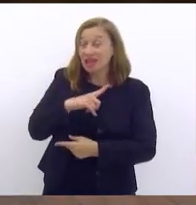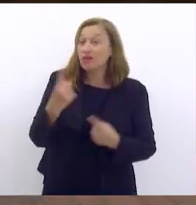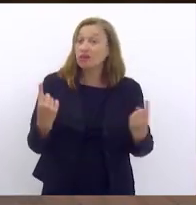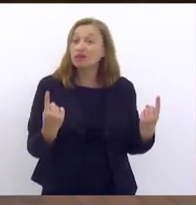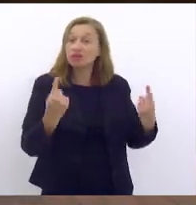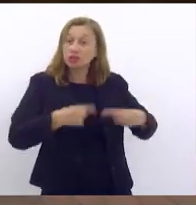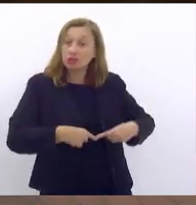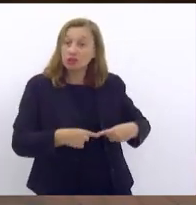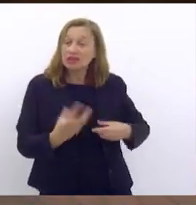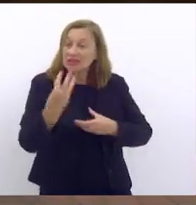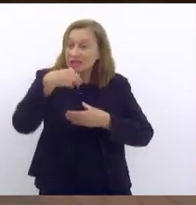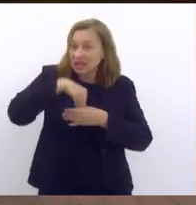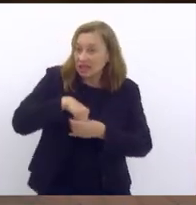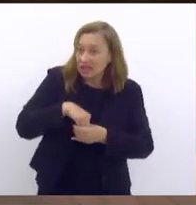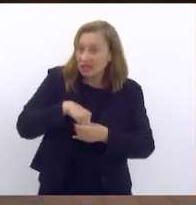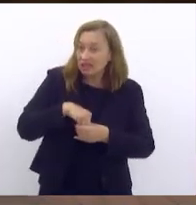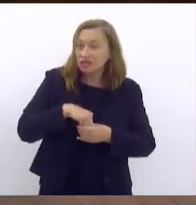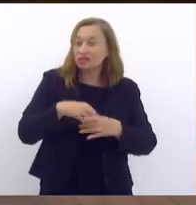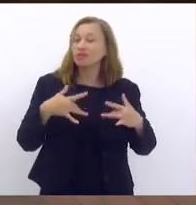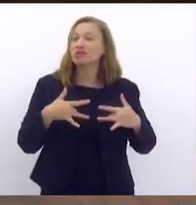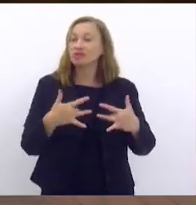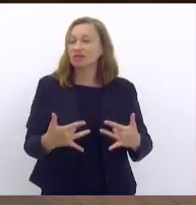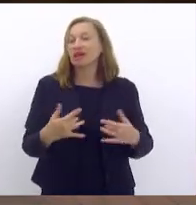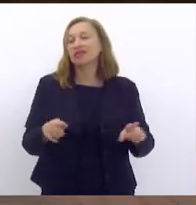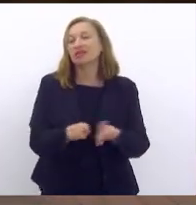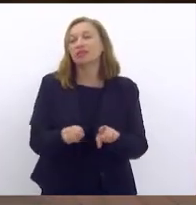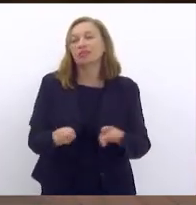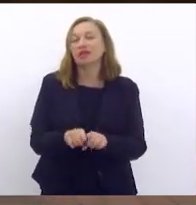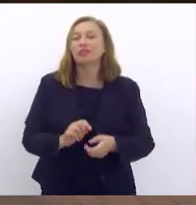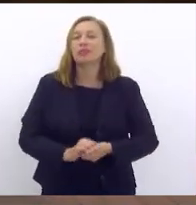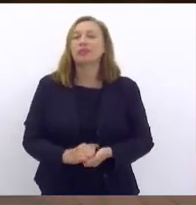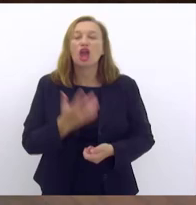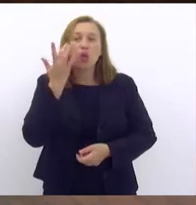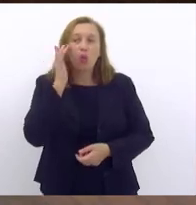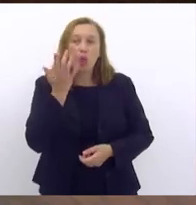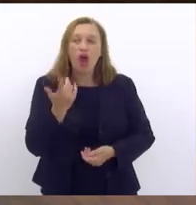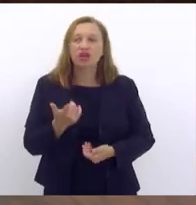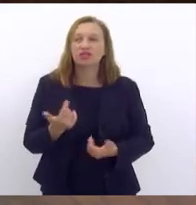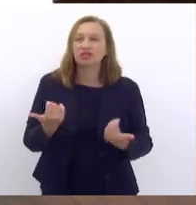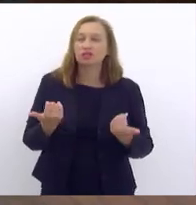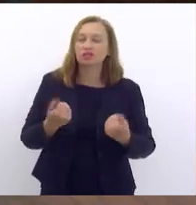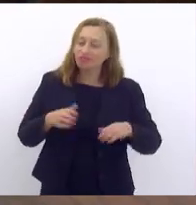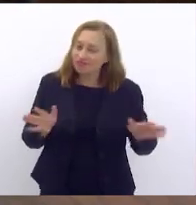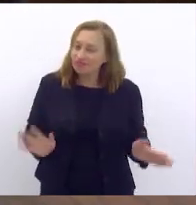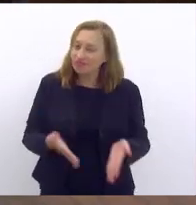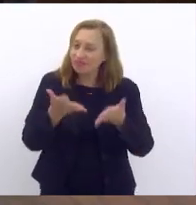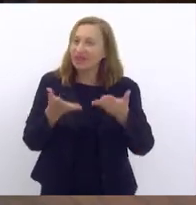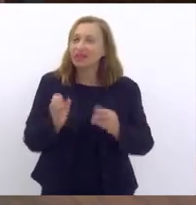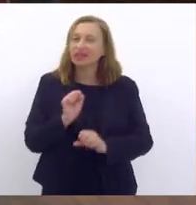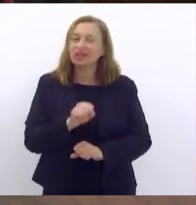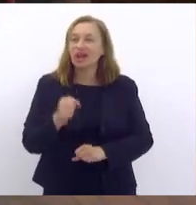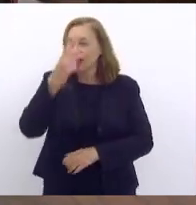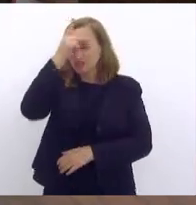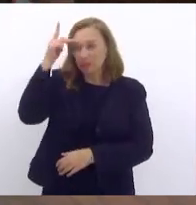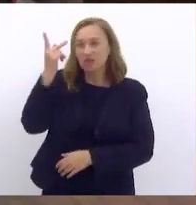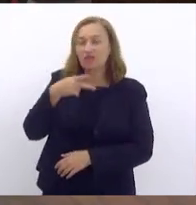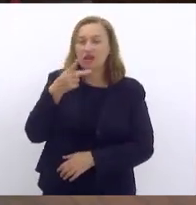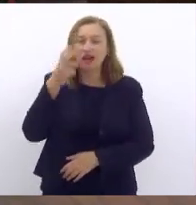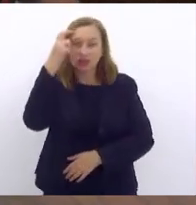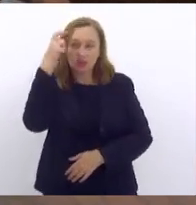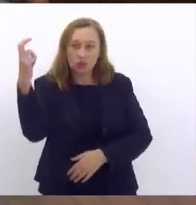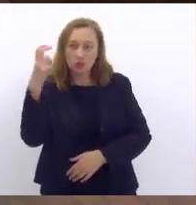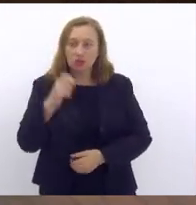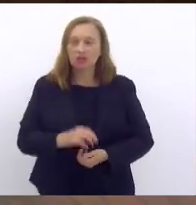disputa dentro de uma solidariedade também. E eu acho que isso tem que ser incentivado. Porque as pessoas falam de